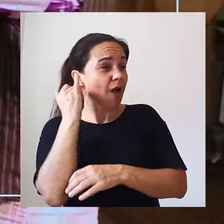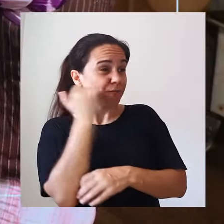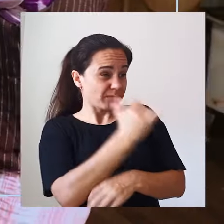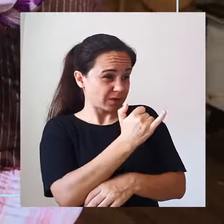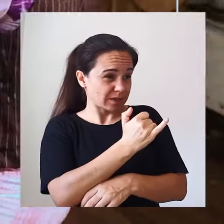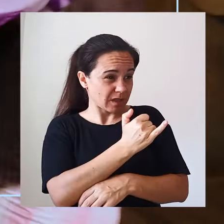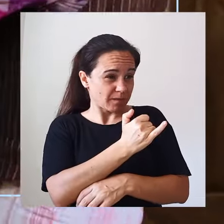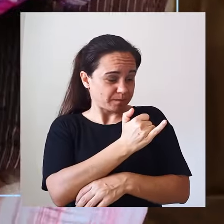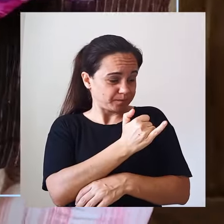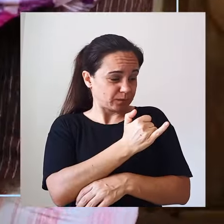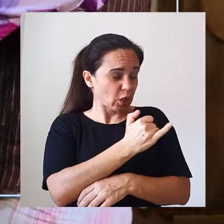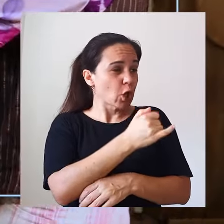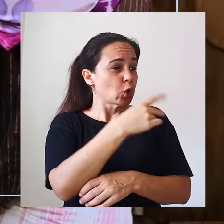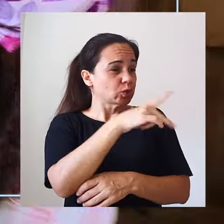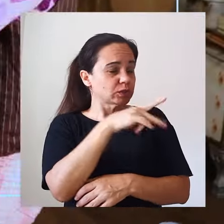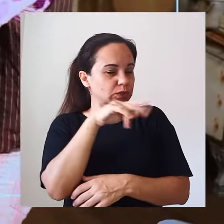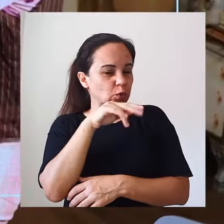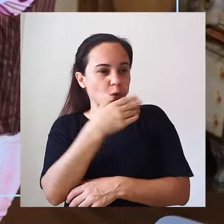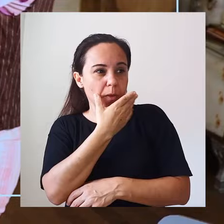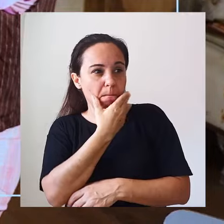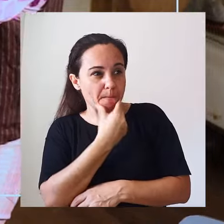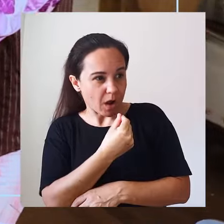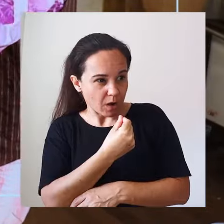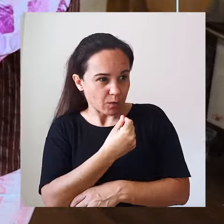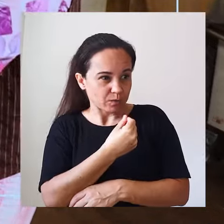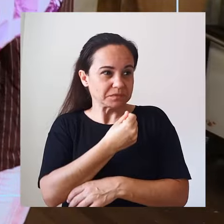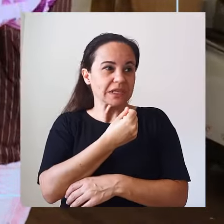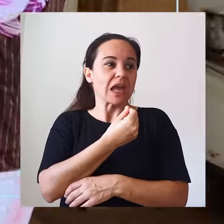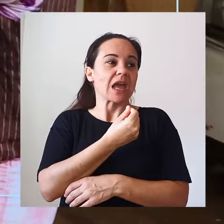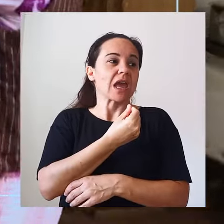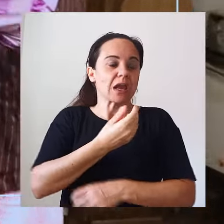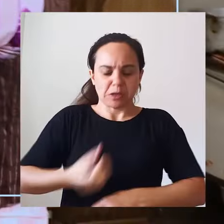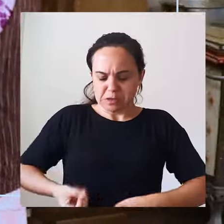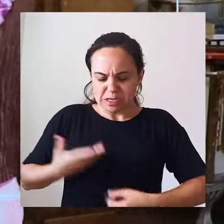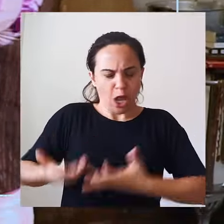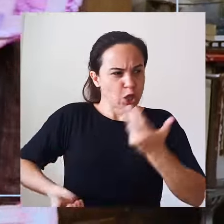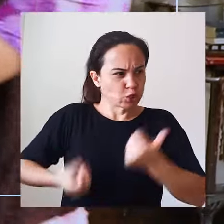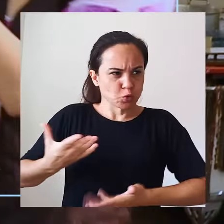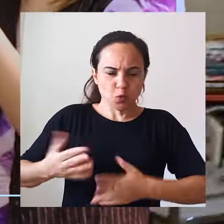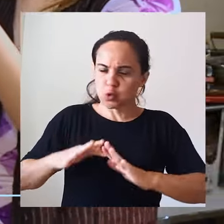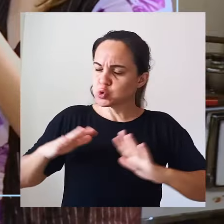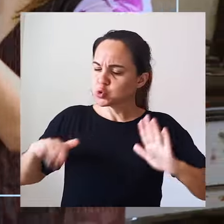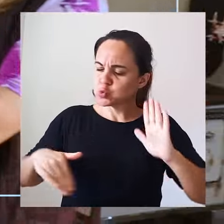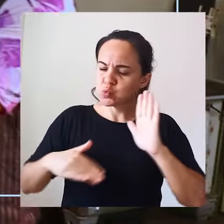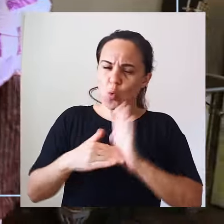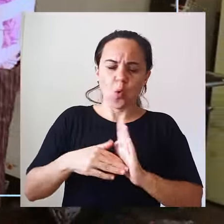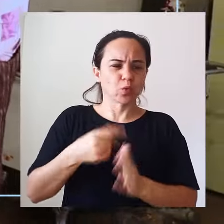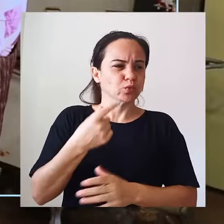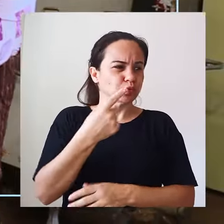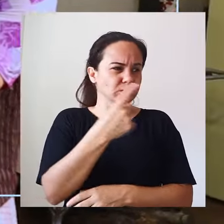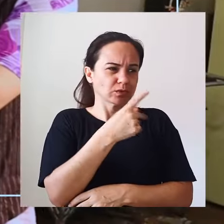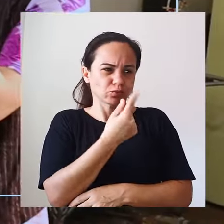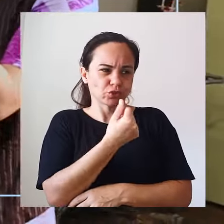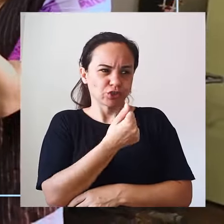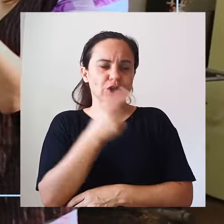irmão, Plácido, ele gastou todo o seu dinheiro da bodega.